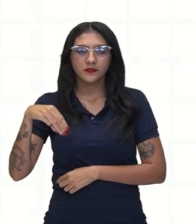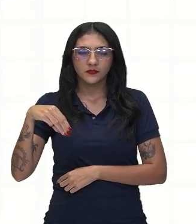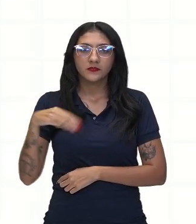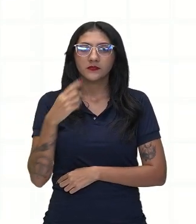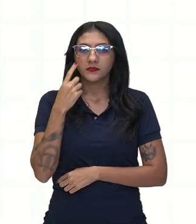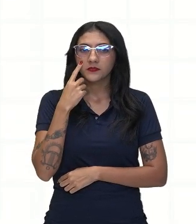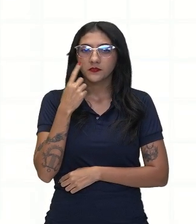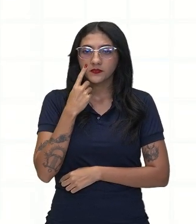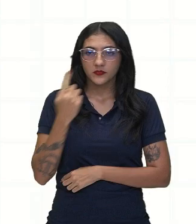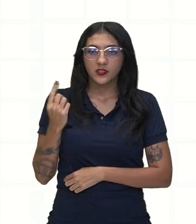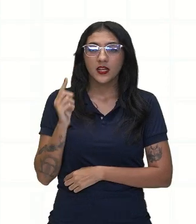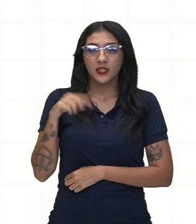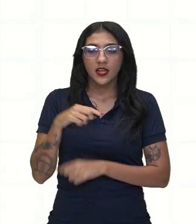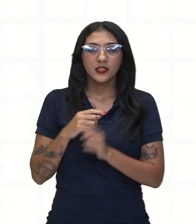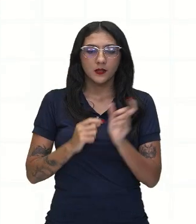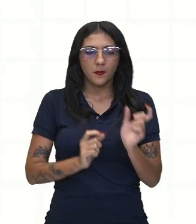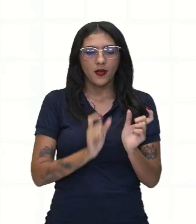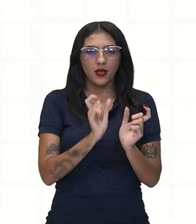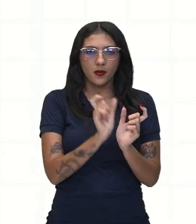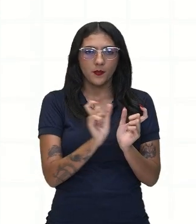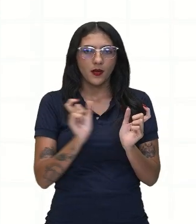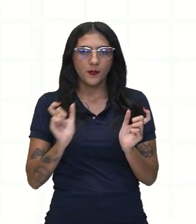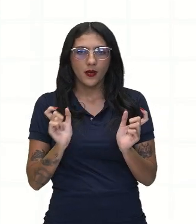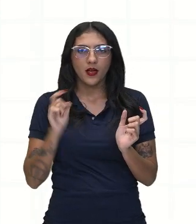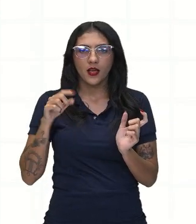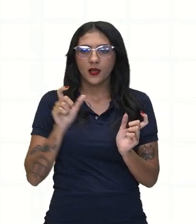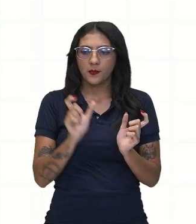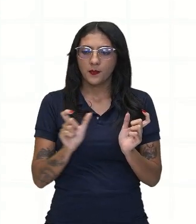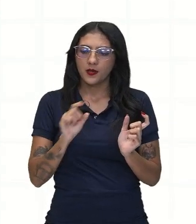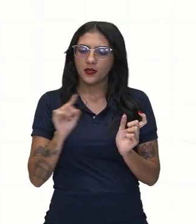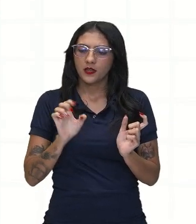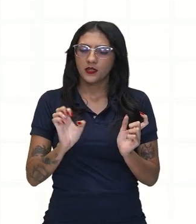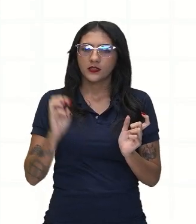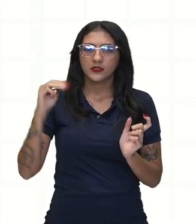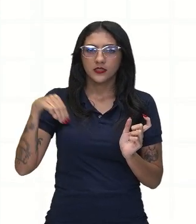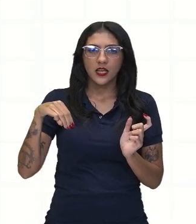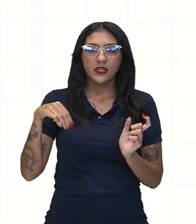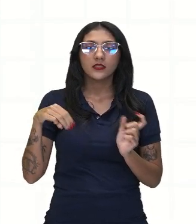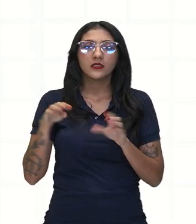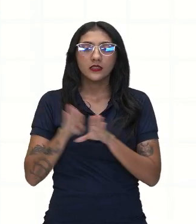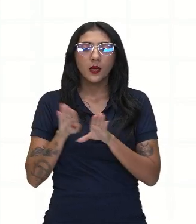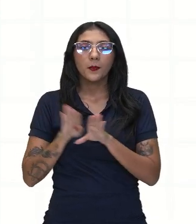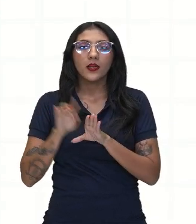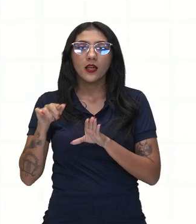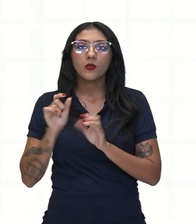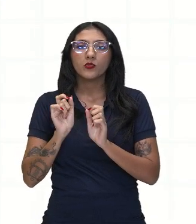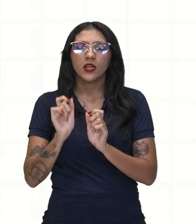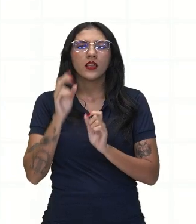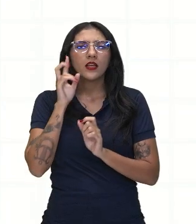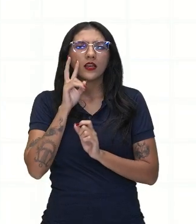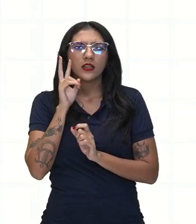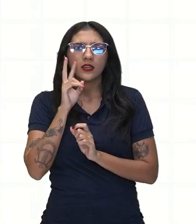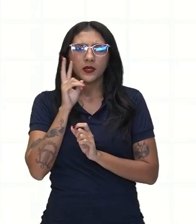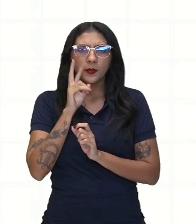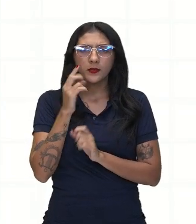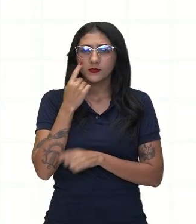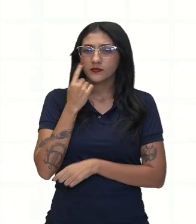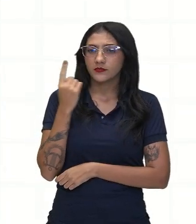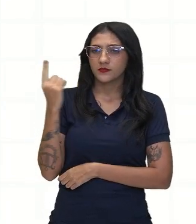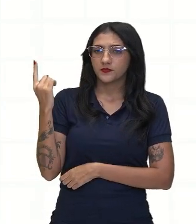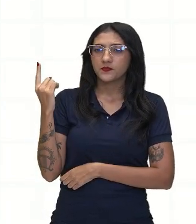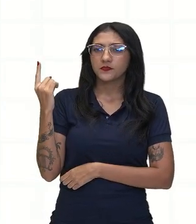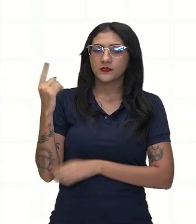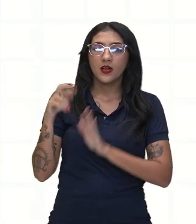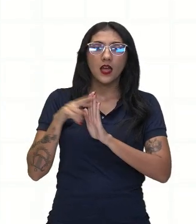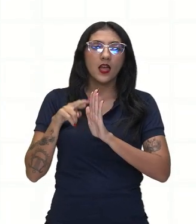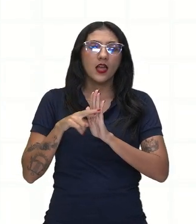desculpa. É a sílaba mais forte. E termina em EM. O que a regra me diz? Que oxítona terminada em